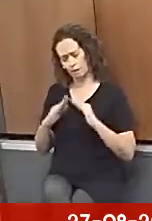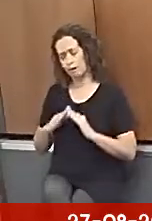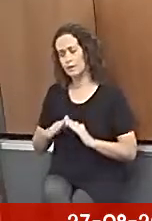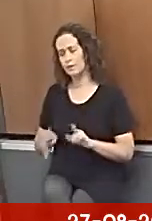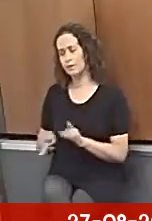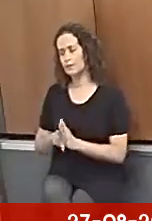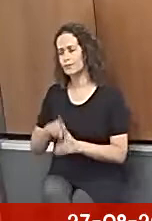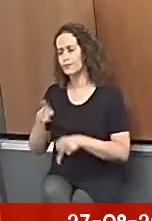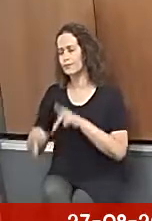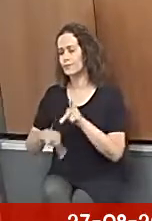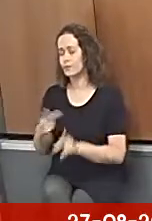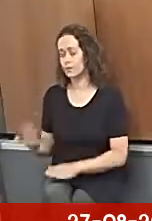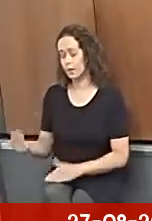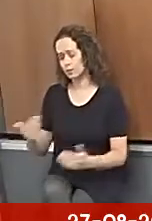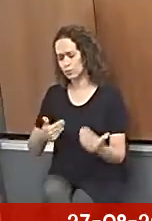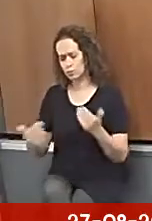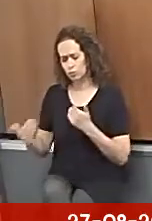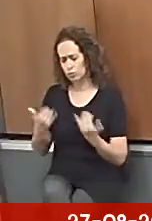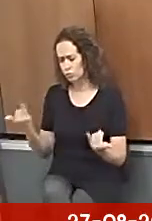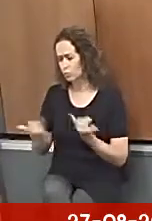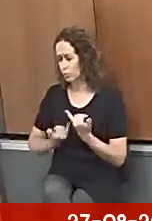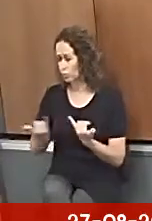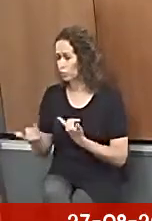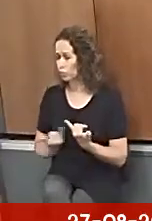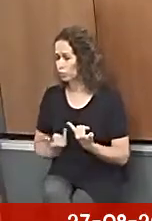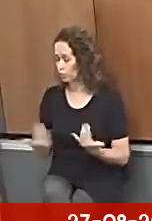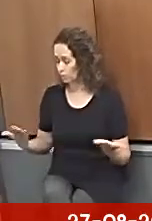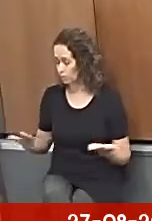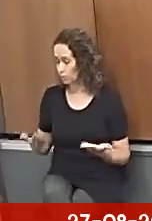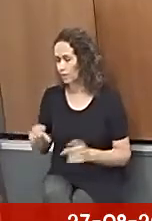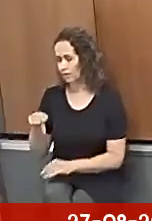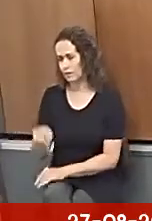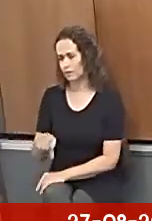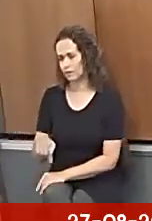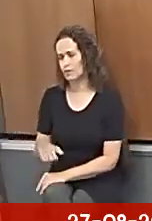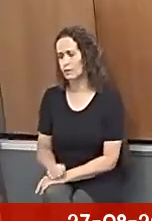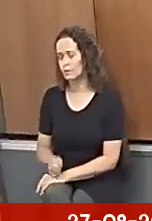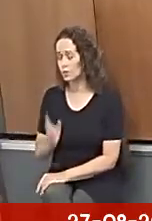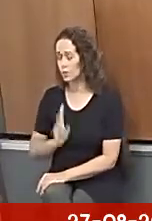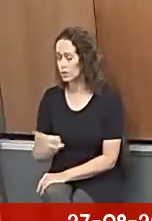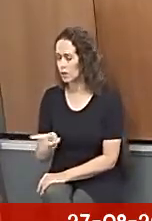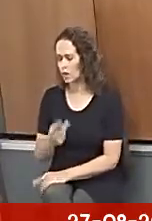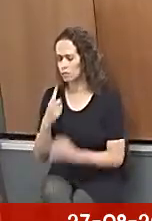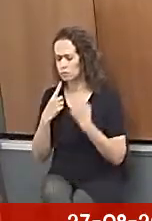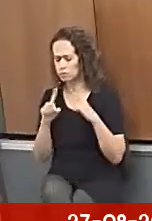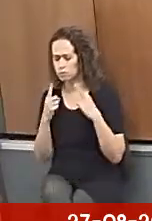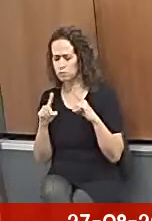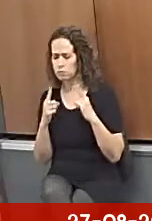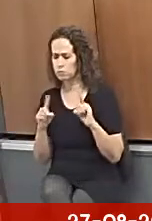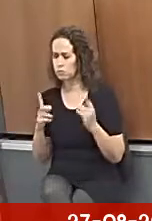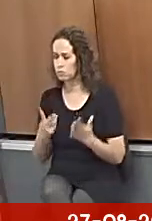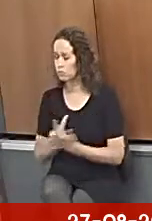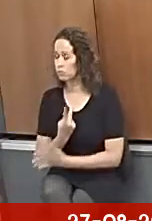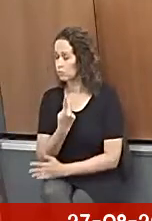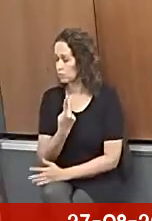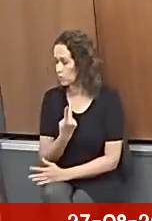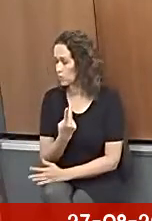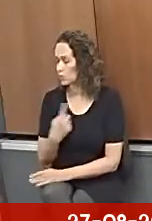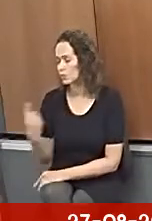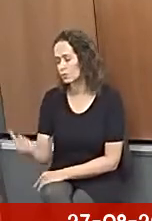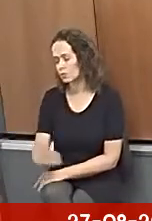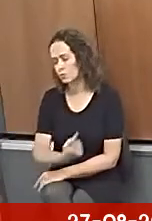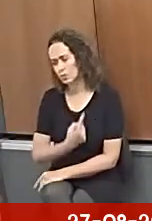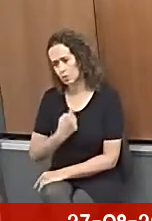aqui que o povo tem que fazer valer a sua voz e sempre que as denúncias chegam em nós